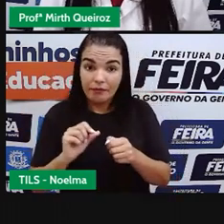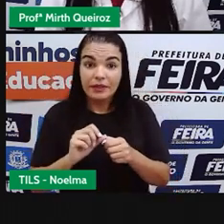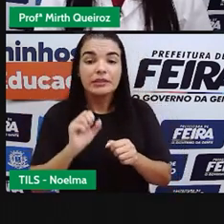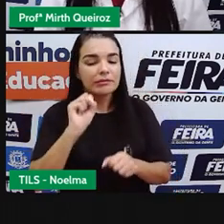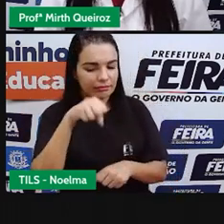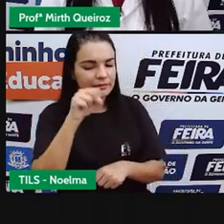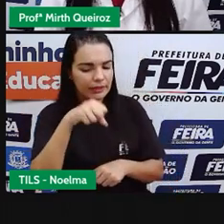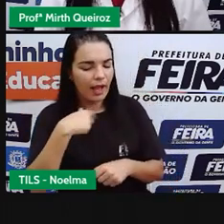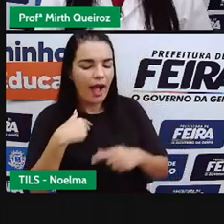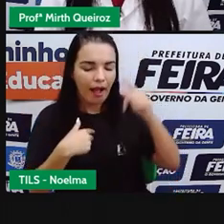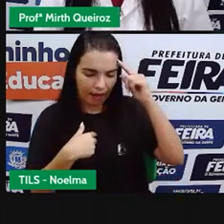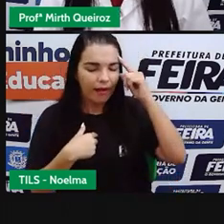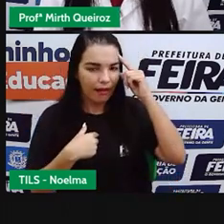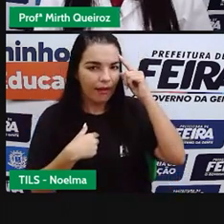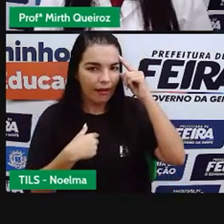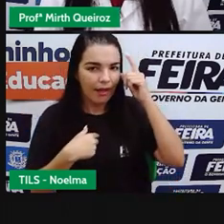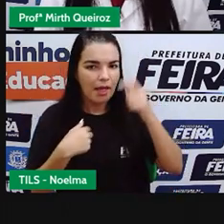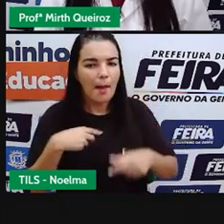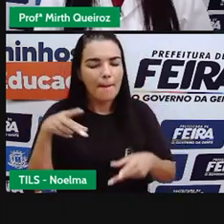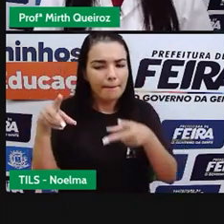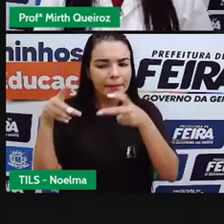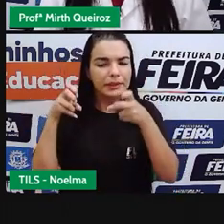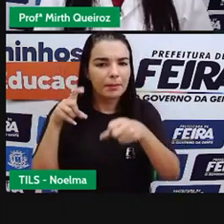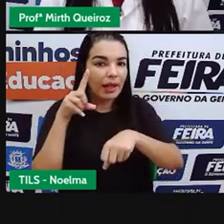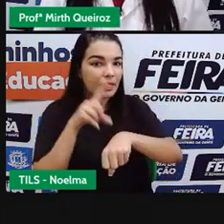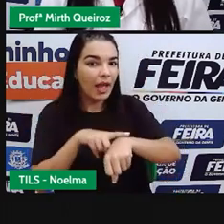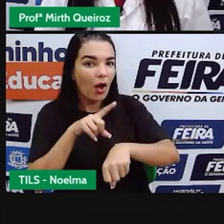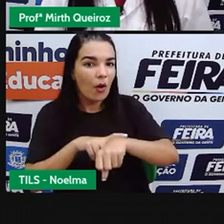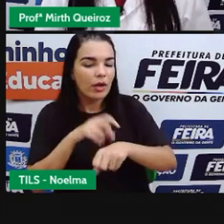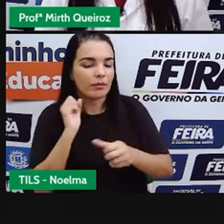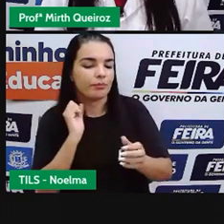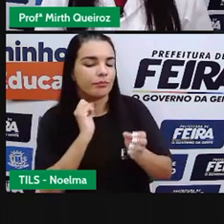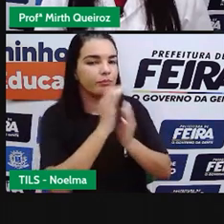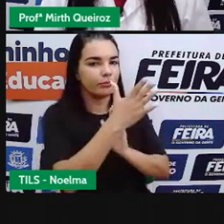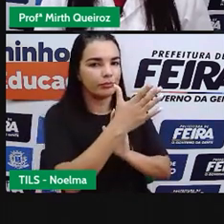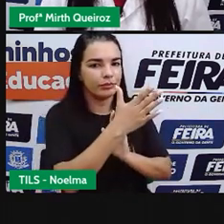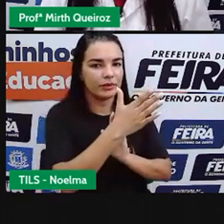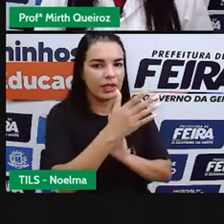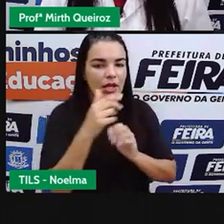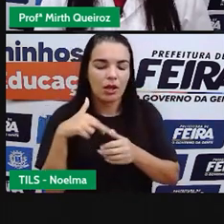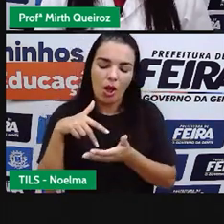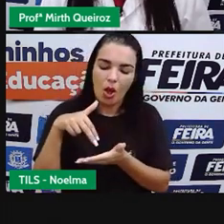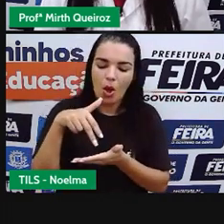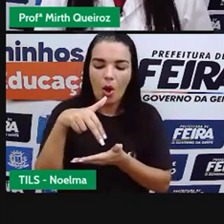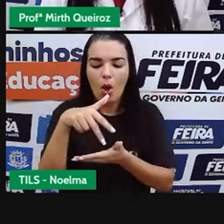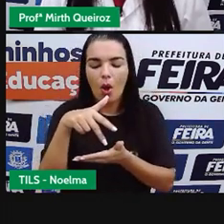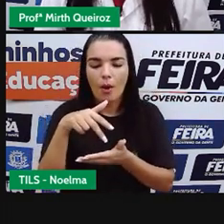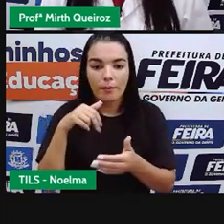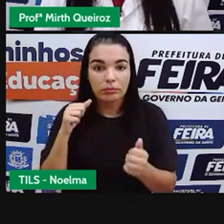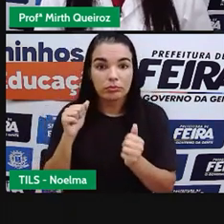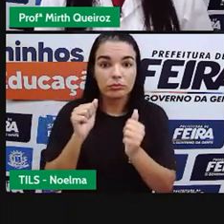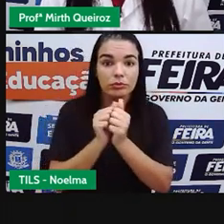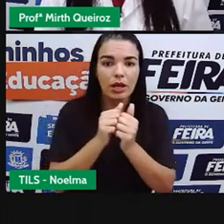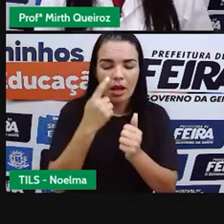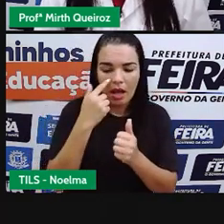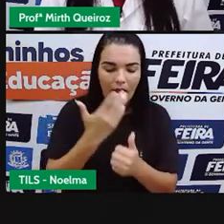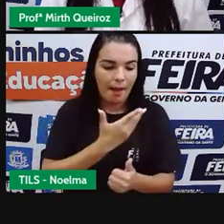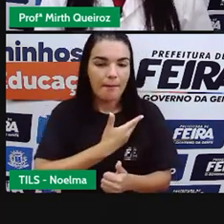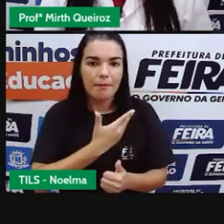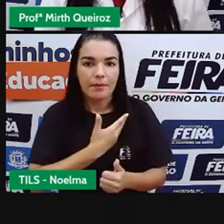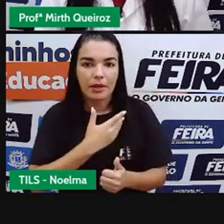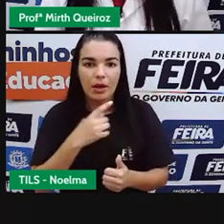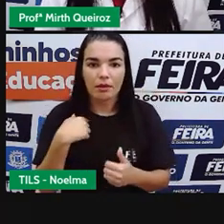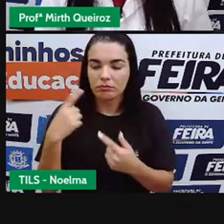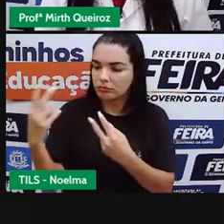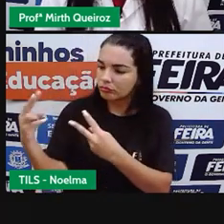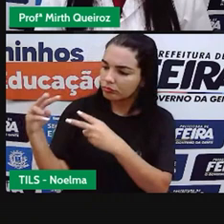Fiz que sim com a cabeça e percebi que era a hora de ir embora. No caminho, topei com meu amigo. Ele